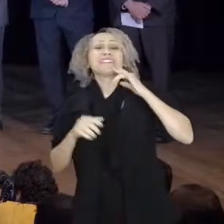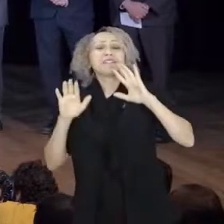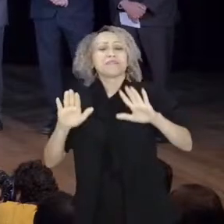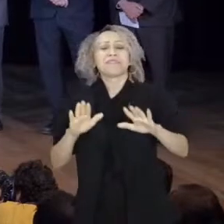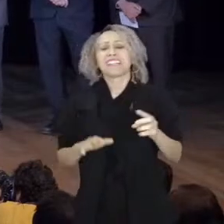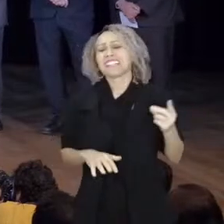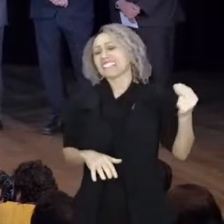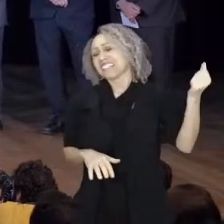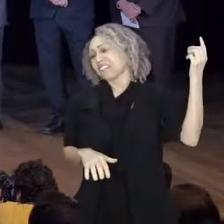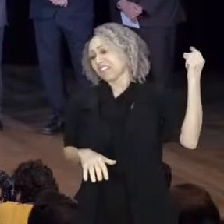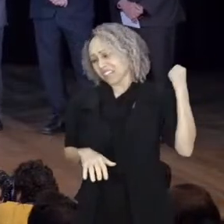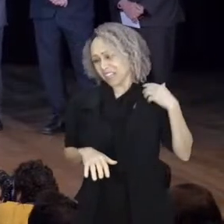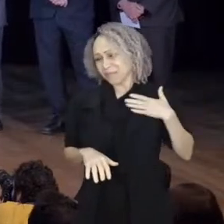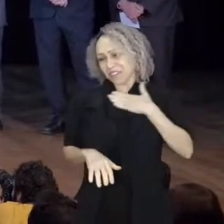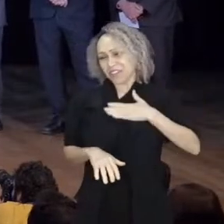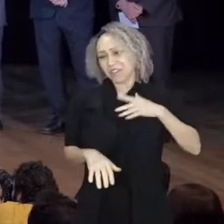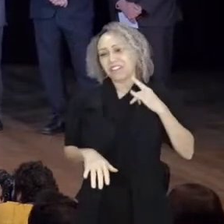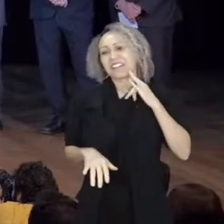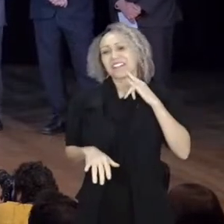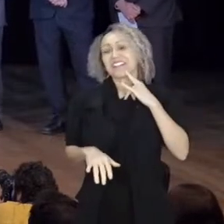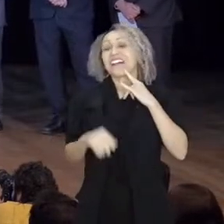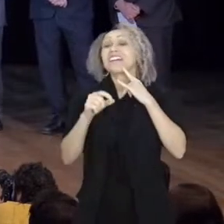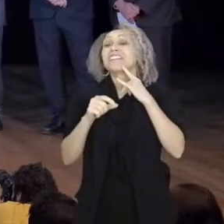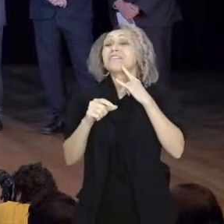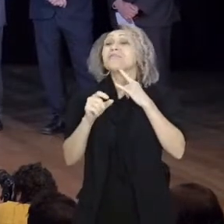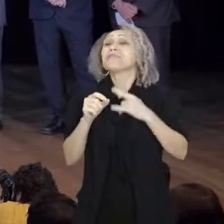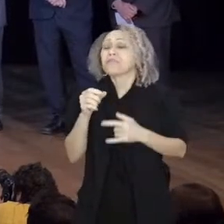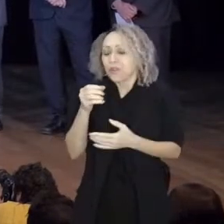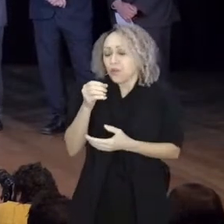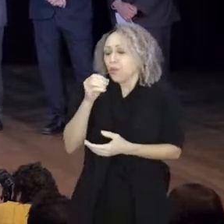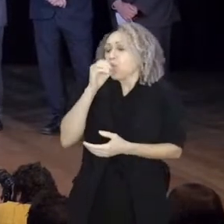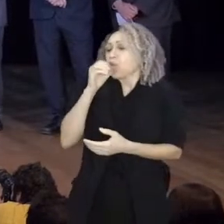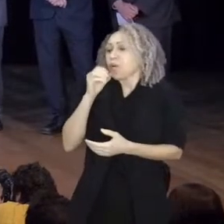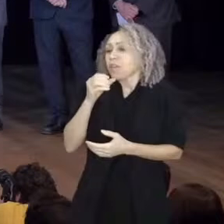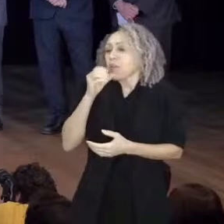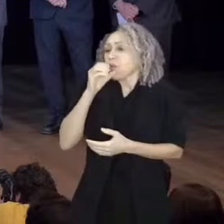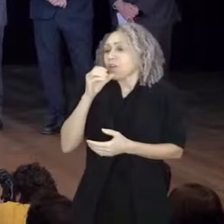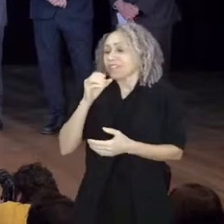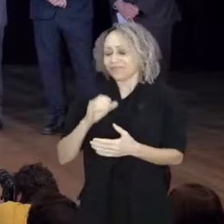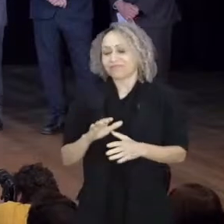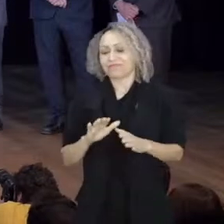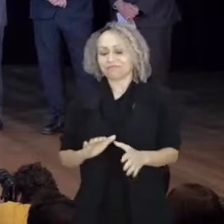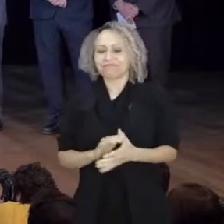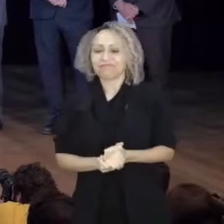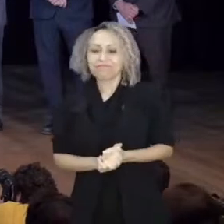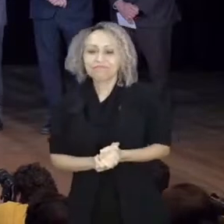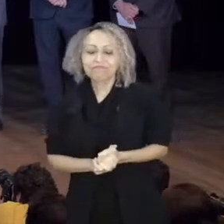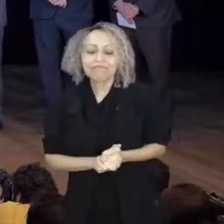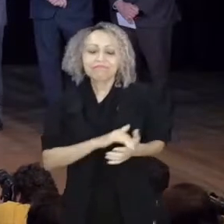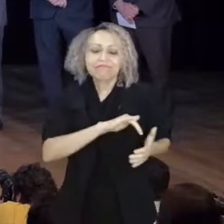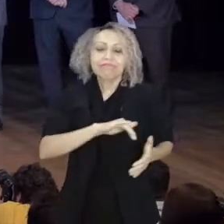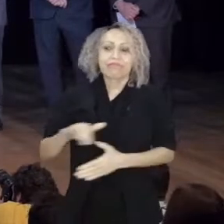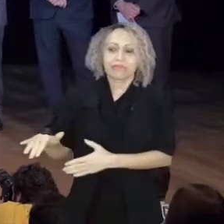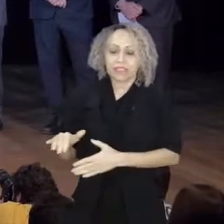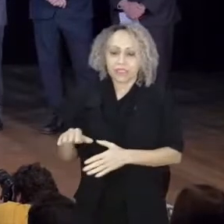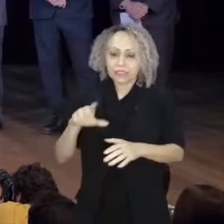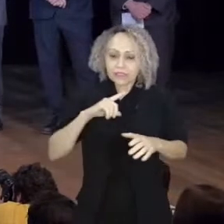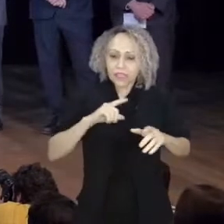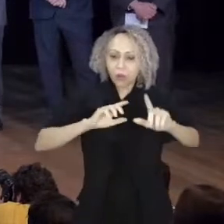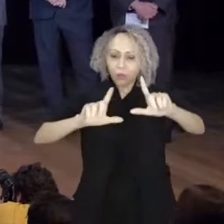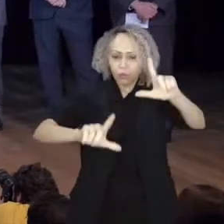Eu espero, vocês vão perceber que até a nossa gloriosa imprensa vai viver novos